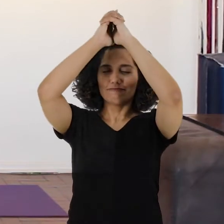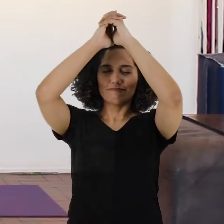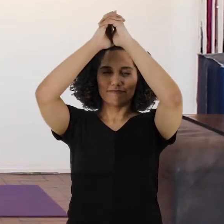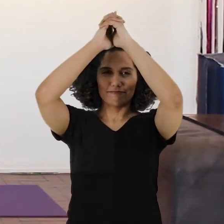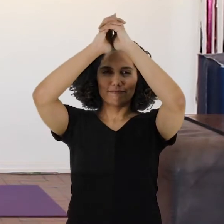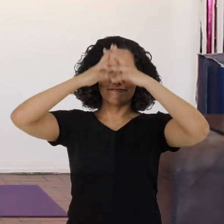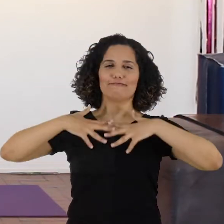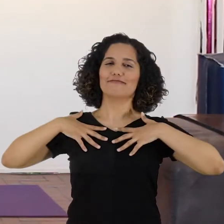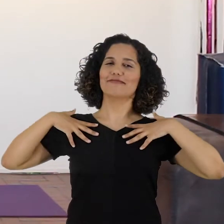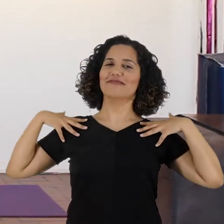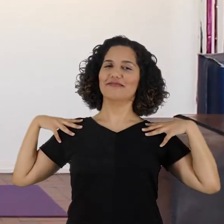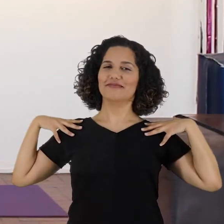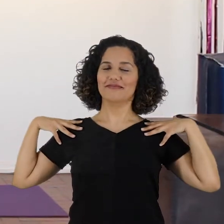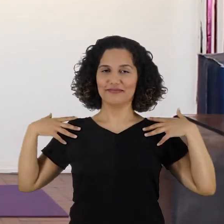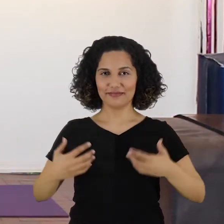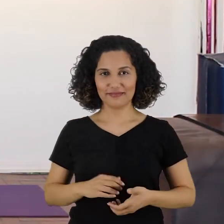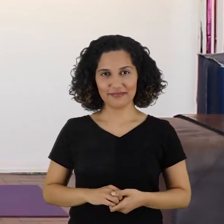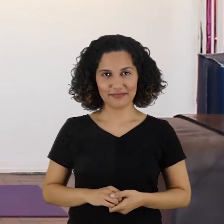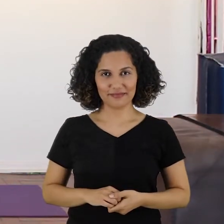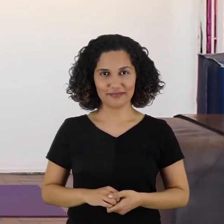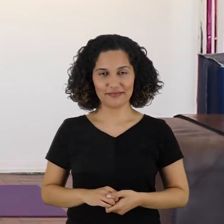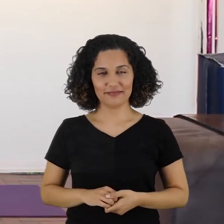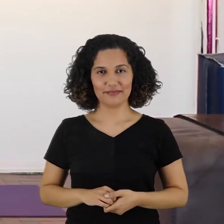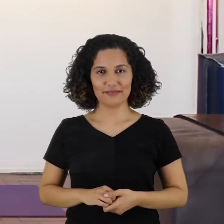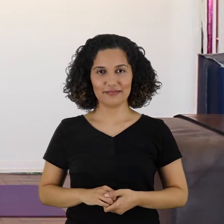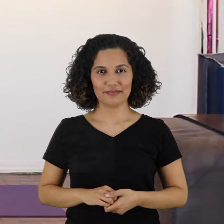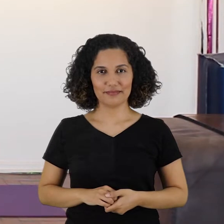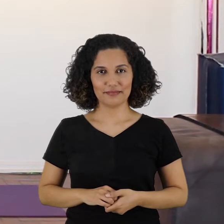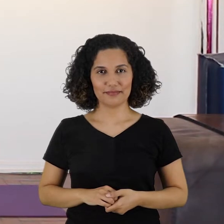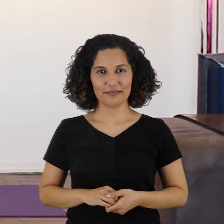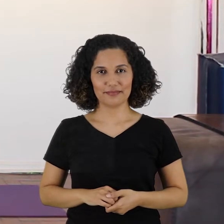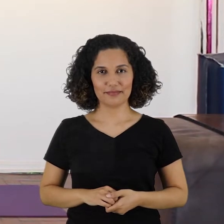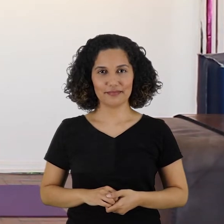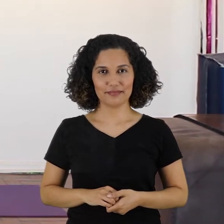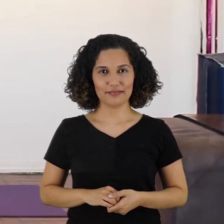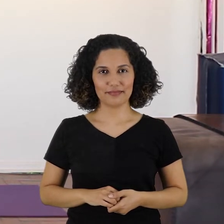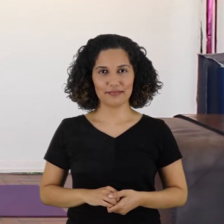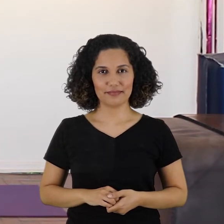para cima. Abre o peito aqui. Em Kali Mudra.